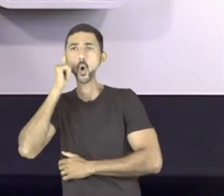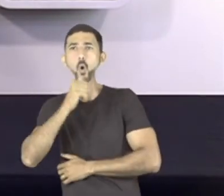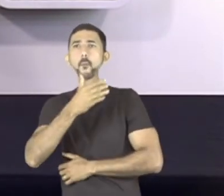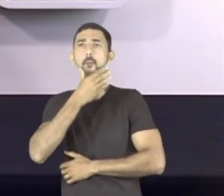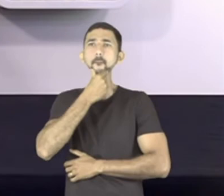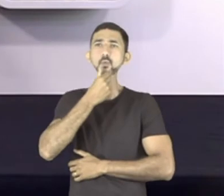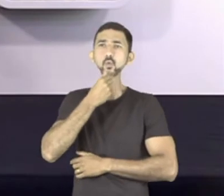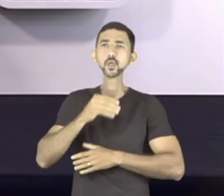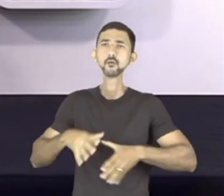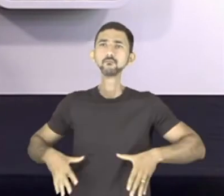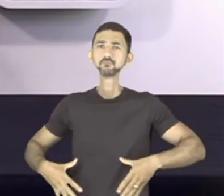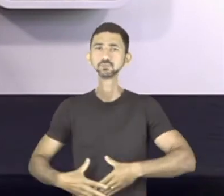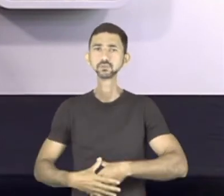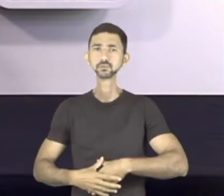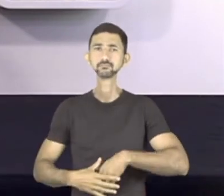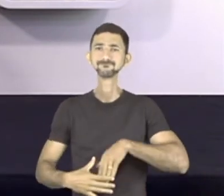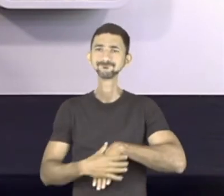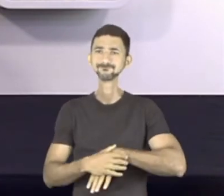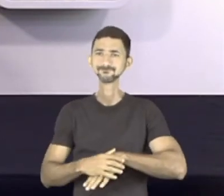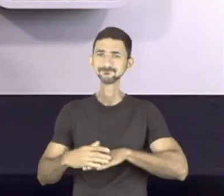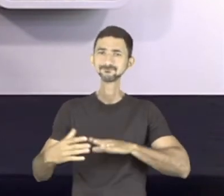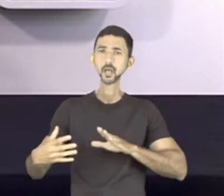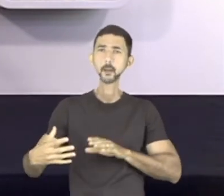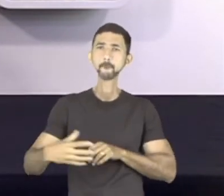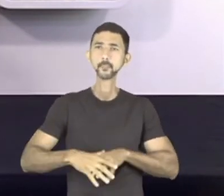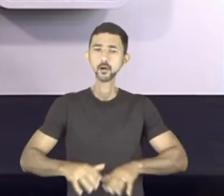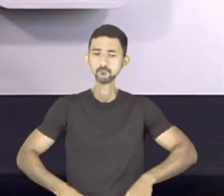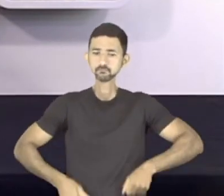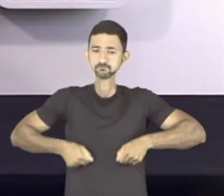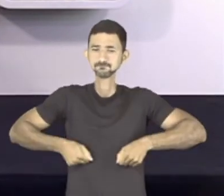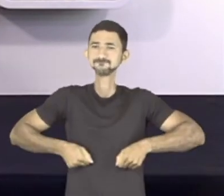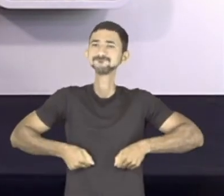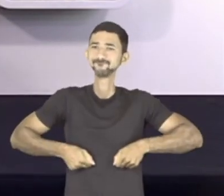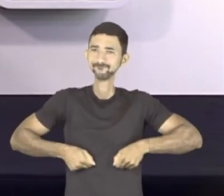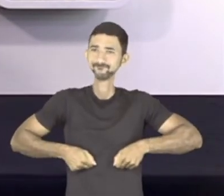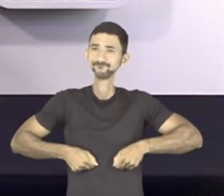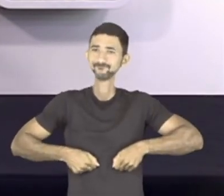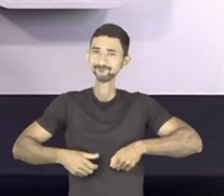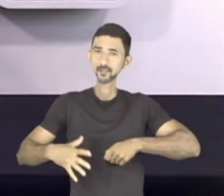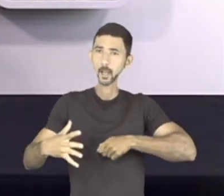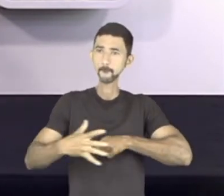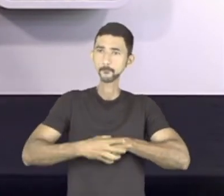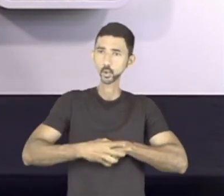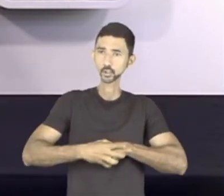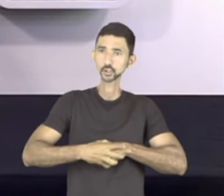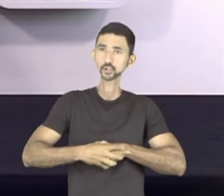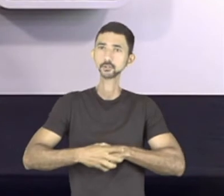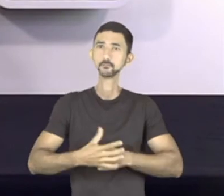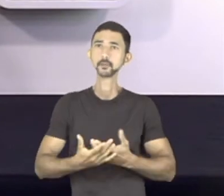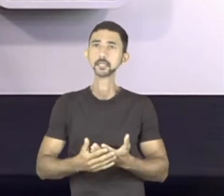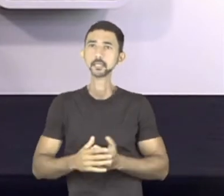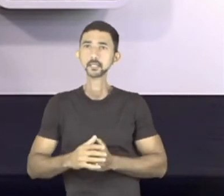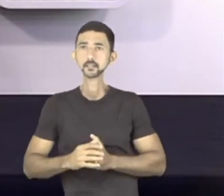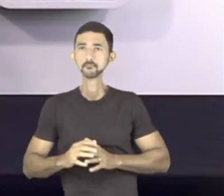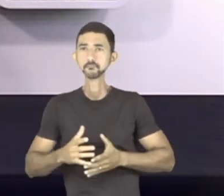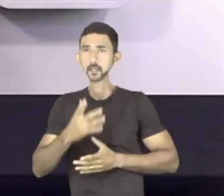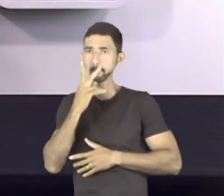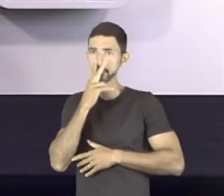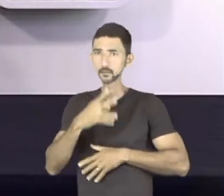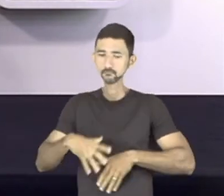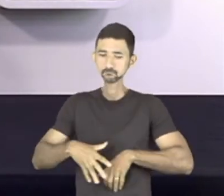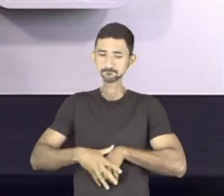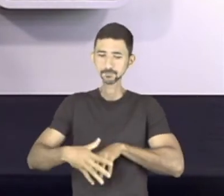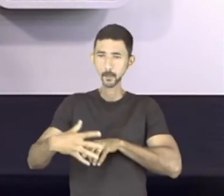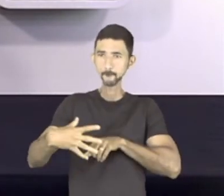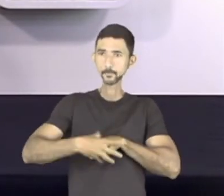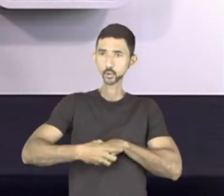proteção por baixo, né, da calça do uniforme, né? Ali uma proteção como se fosse uma roupa de